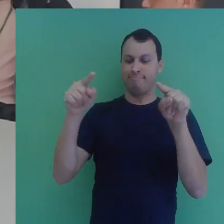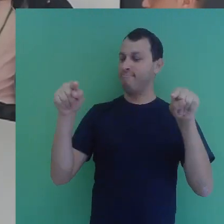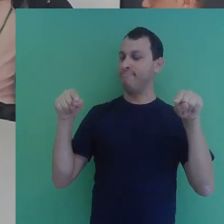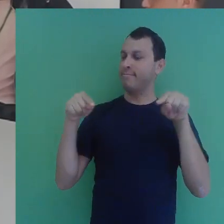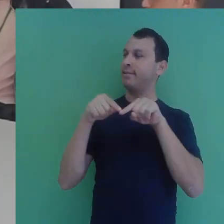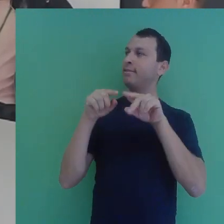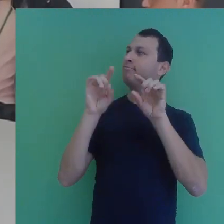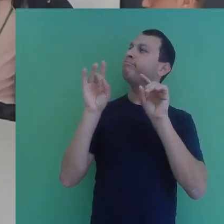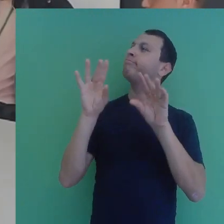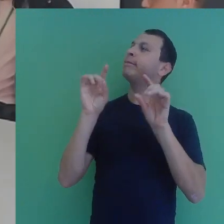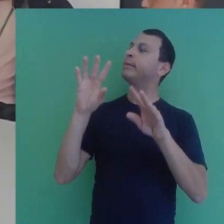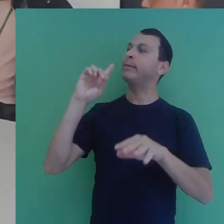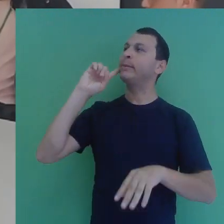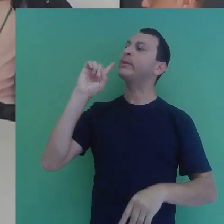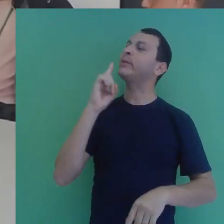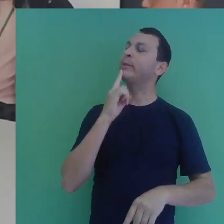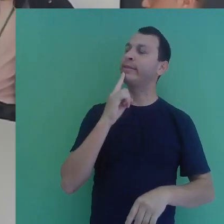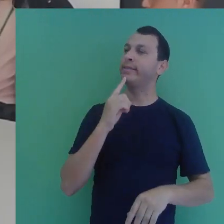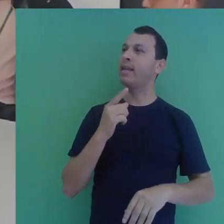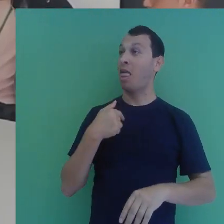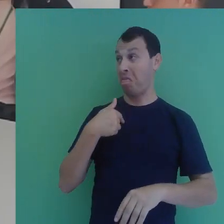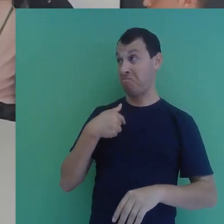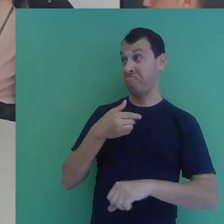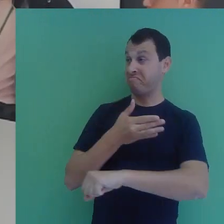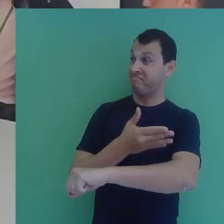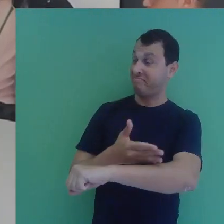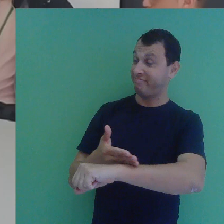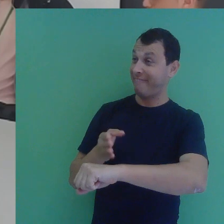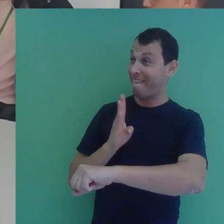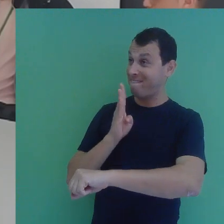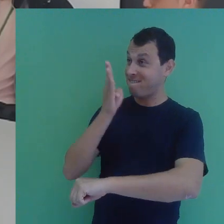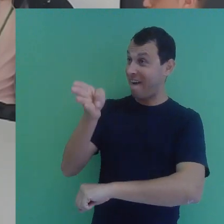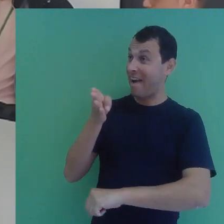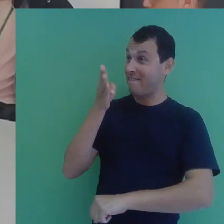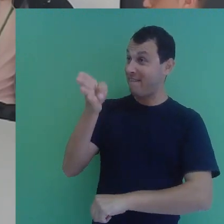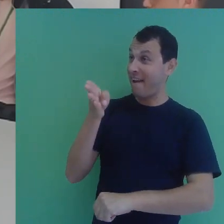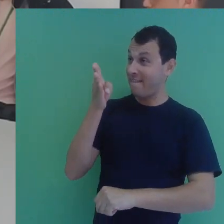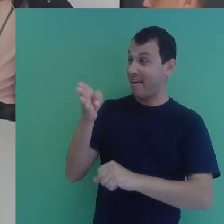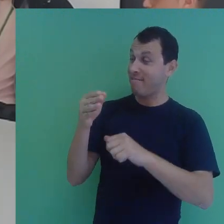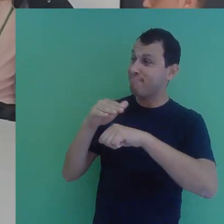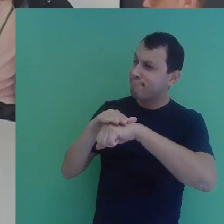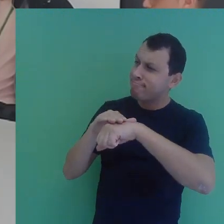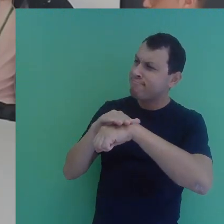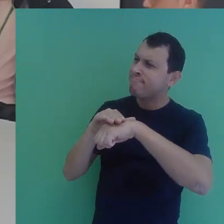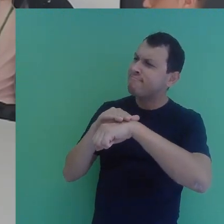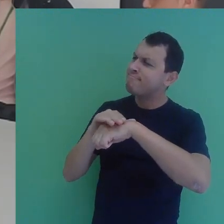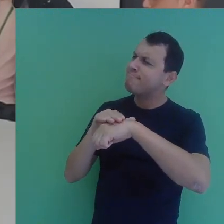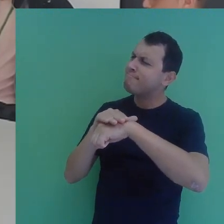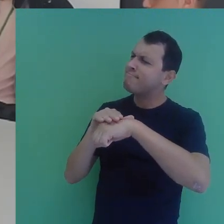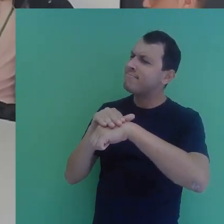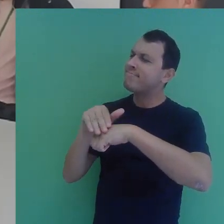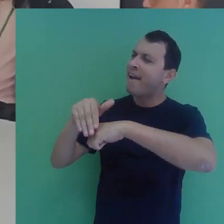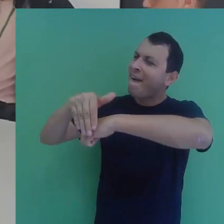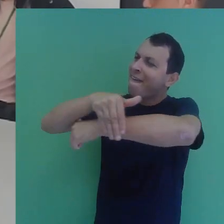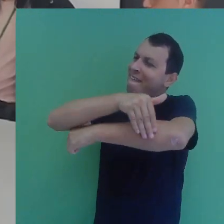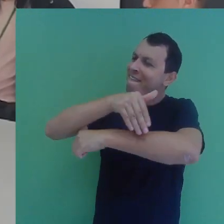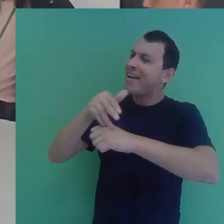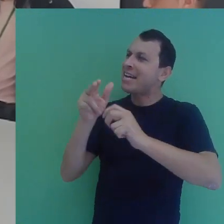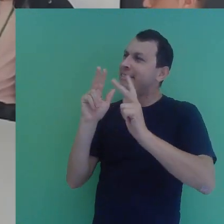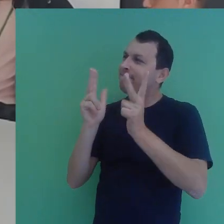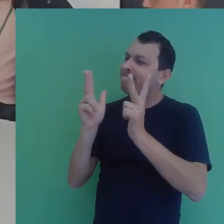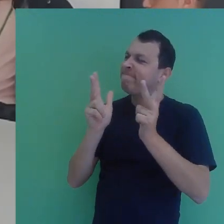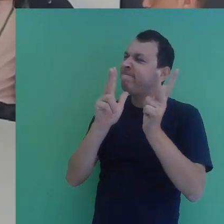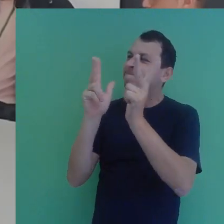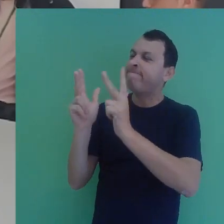surdos. E eu comecei a frequentar aquele local para conversar. Eu aprendi sinais básicos e todo dia eu passava ali e